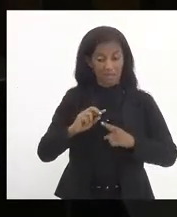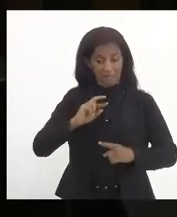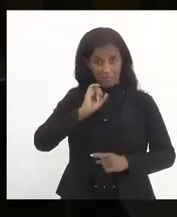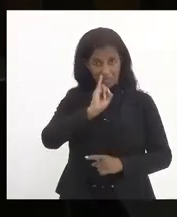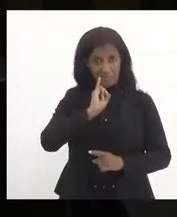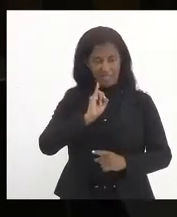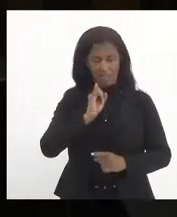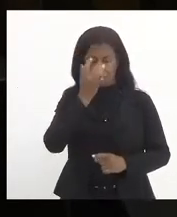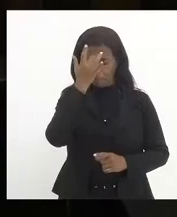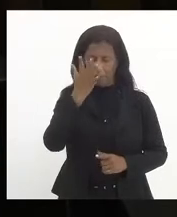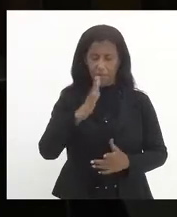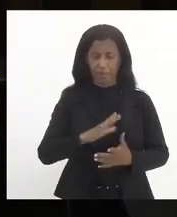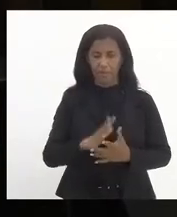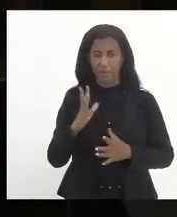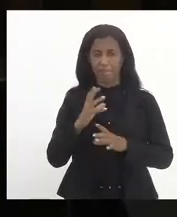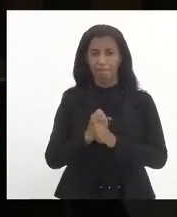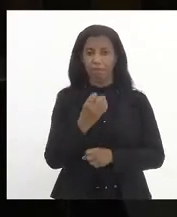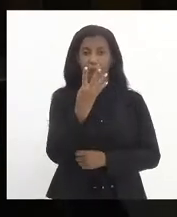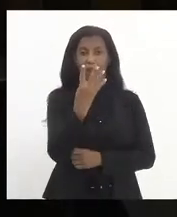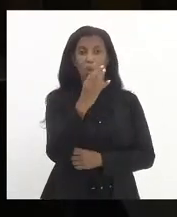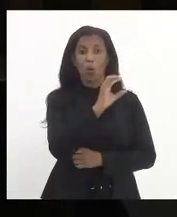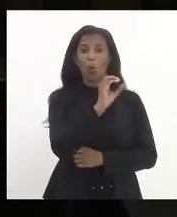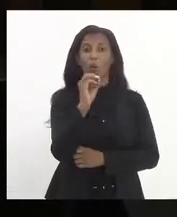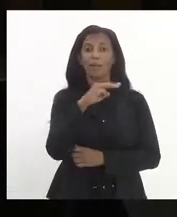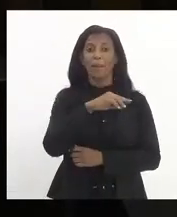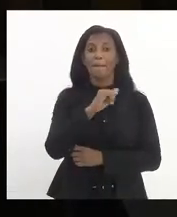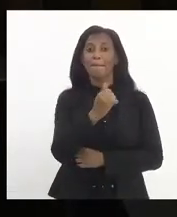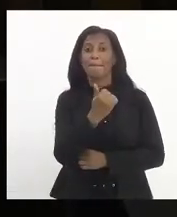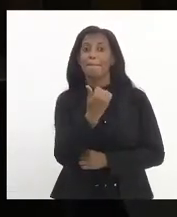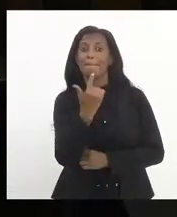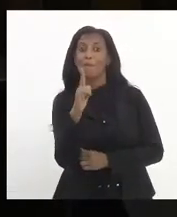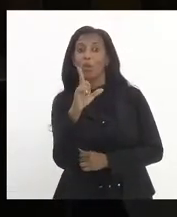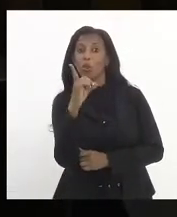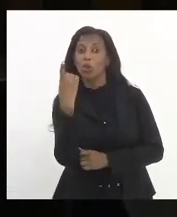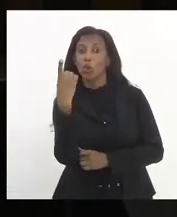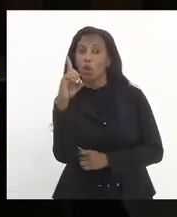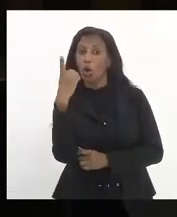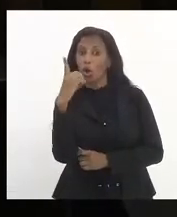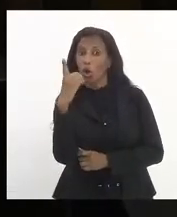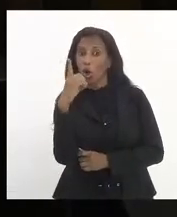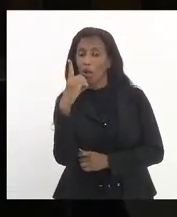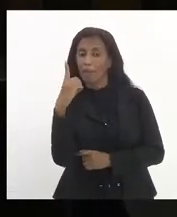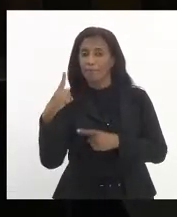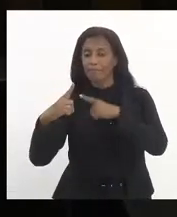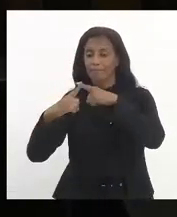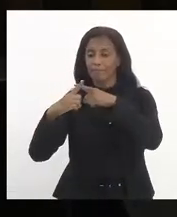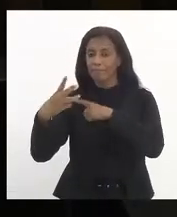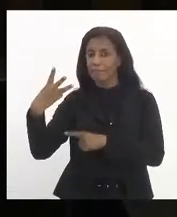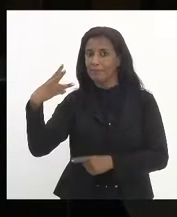só para facilitar a conta, 400 mil dólares dia por 30,